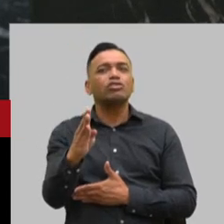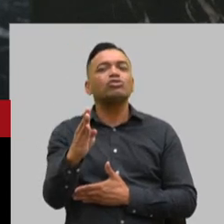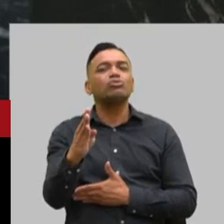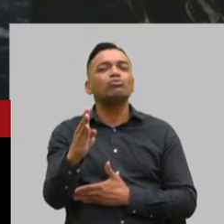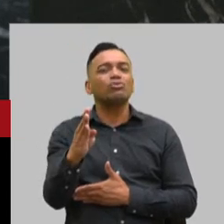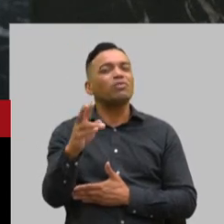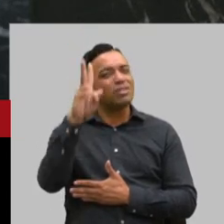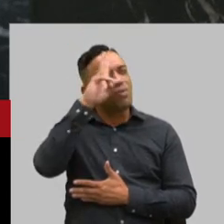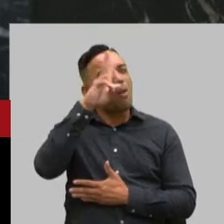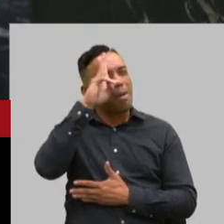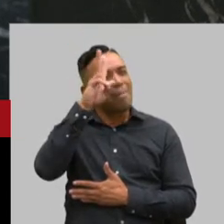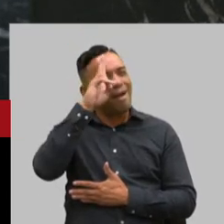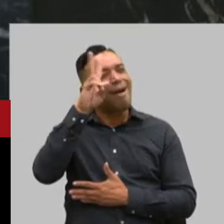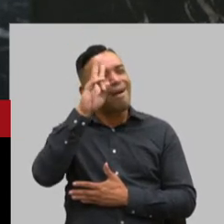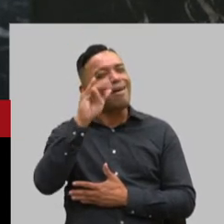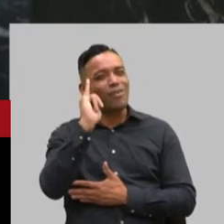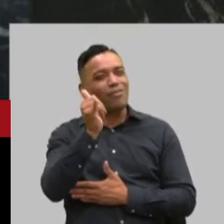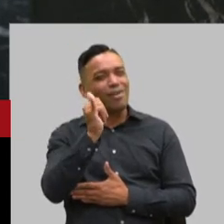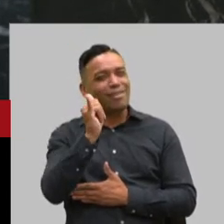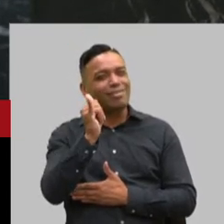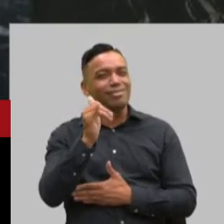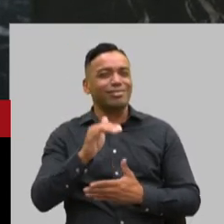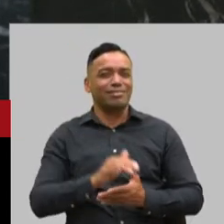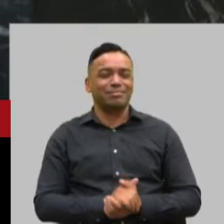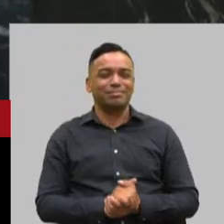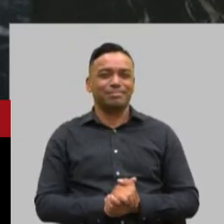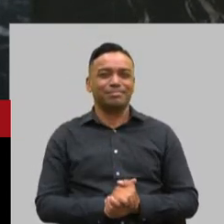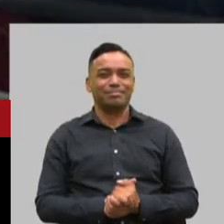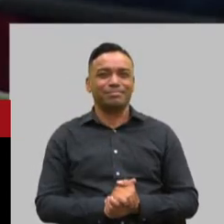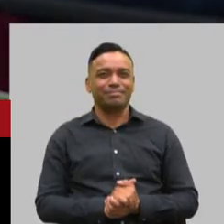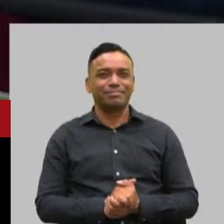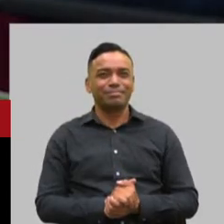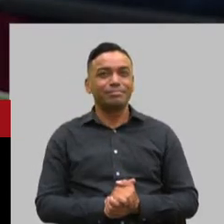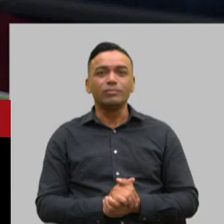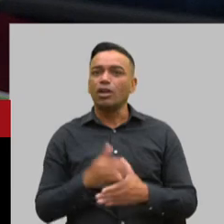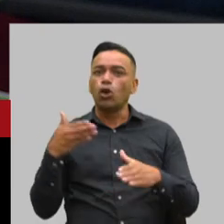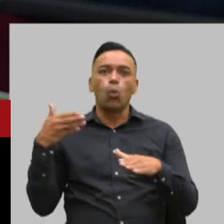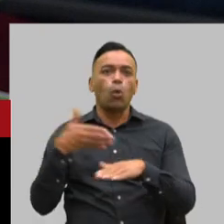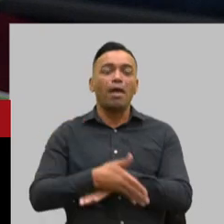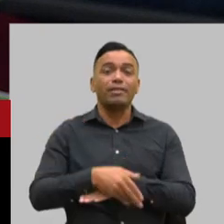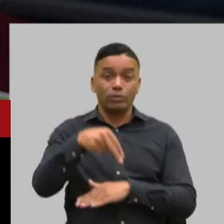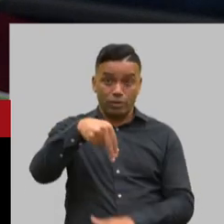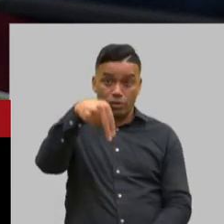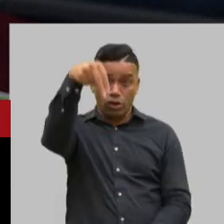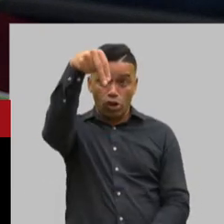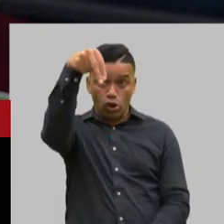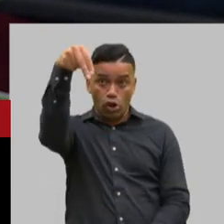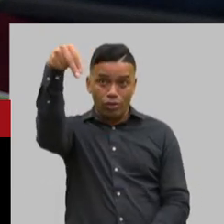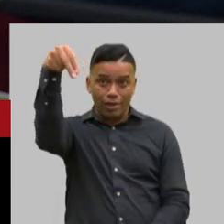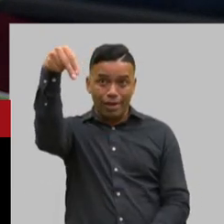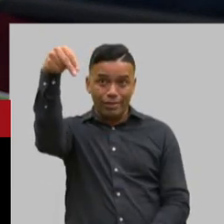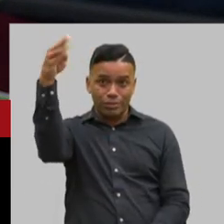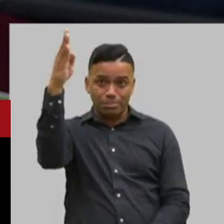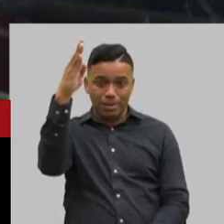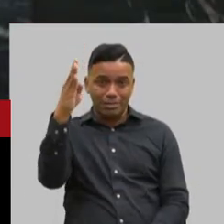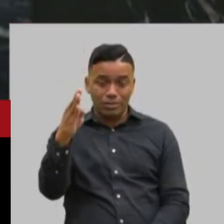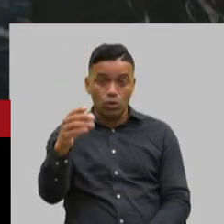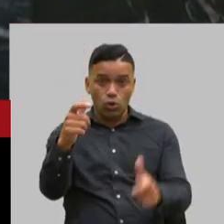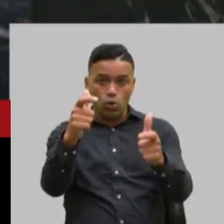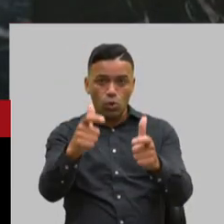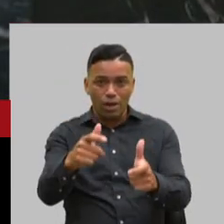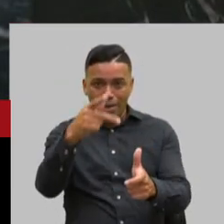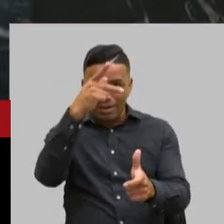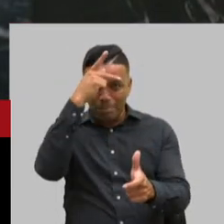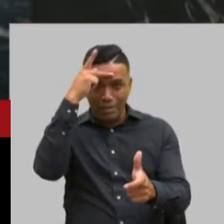vão lembrar de alguma coisa recente. Não entra nessa de que Nordeste é apenas lugar de pessoas que